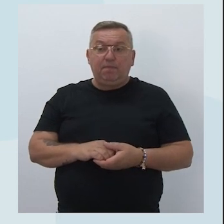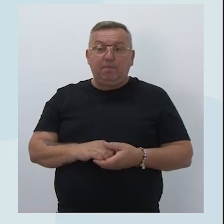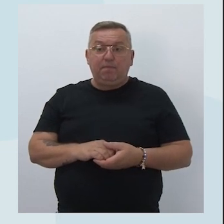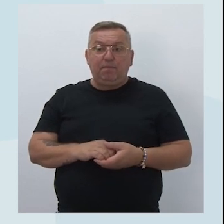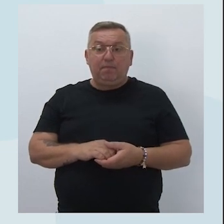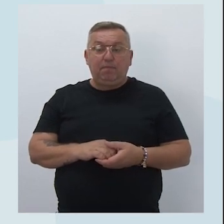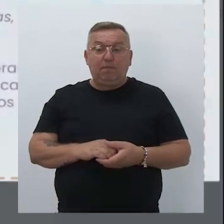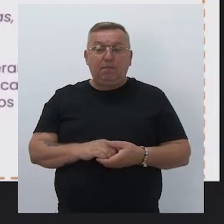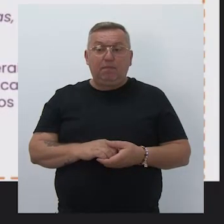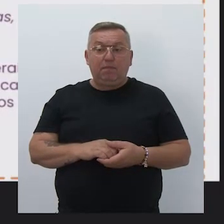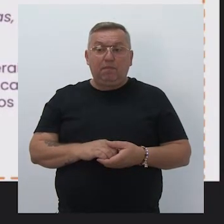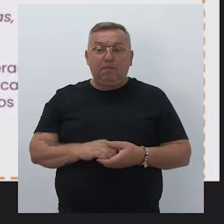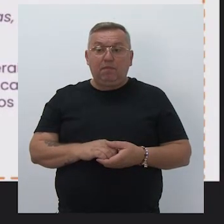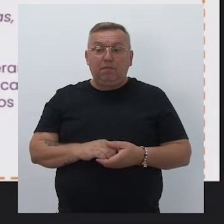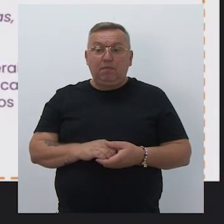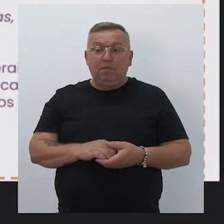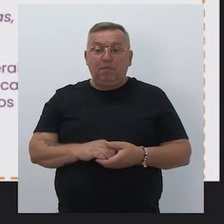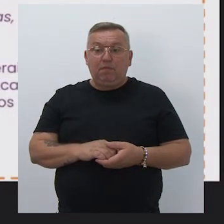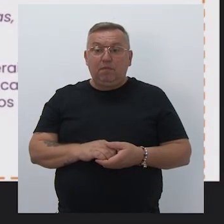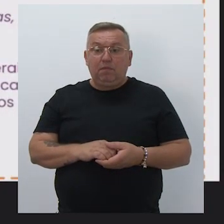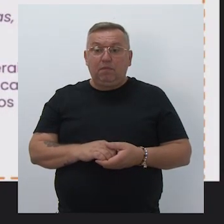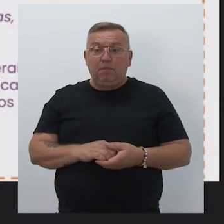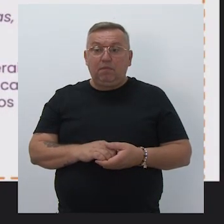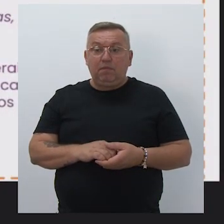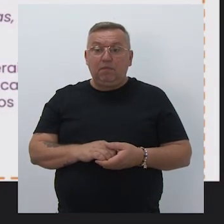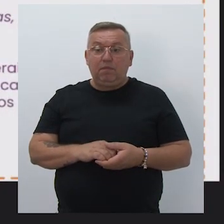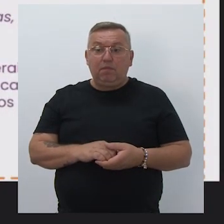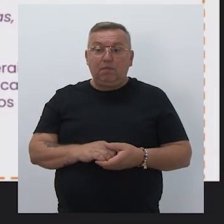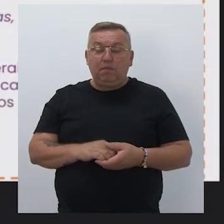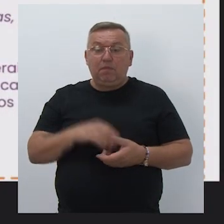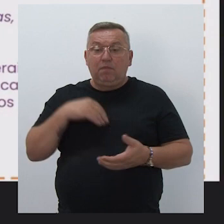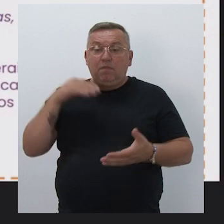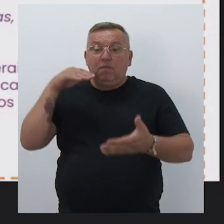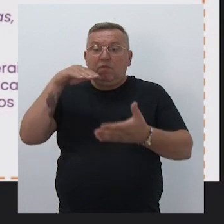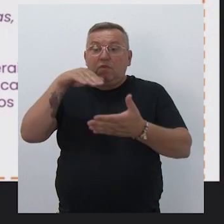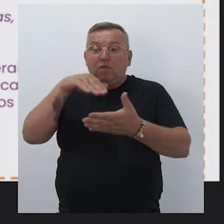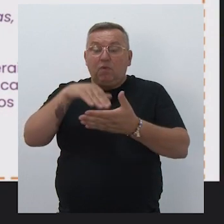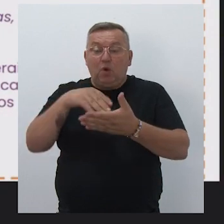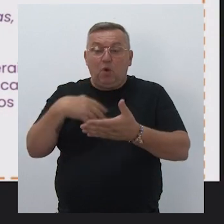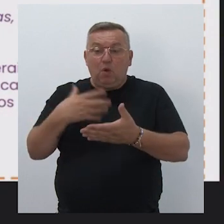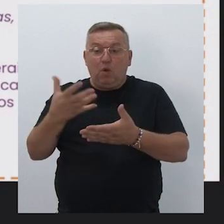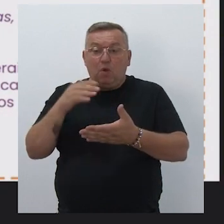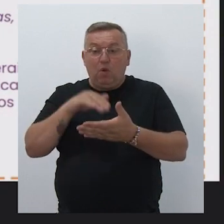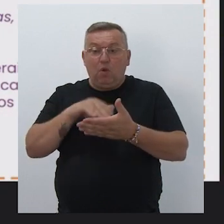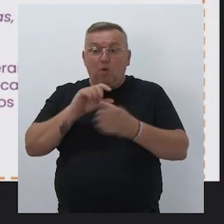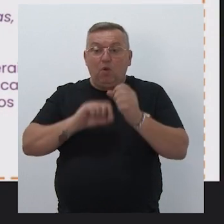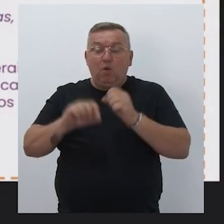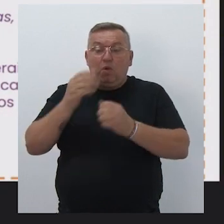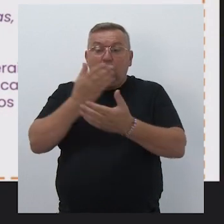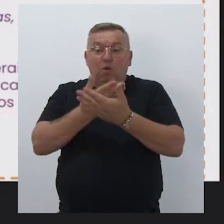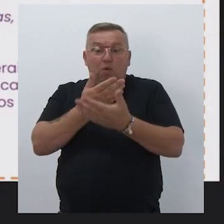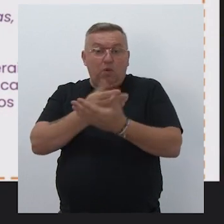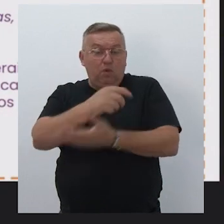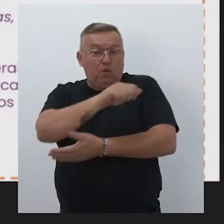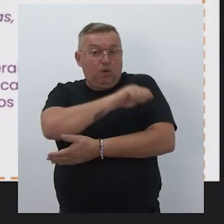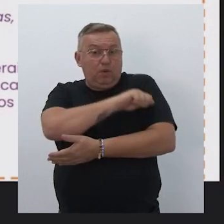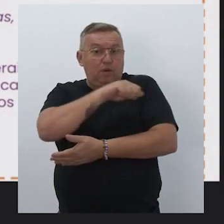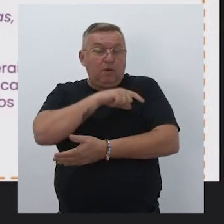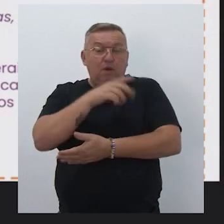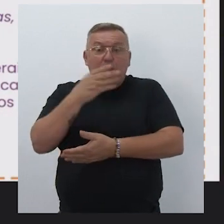O que nós queremos é que, ao final do ensino médio, os estudantes tenham